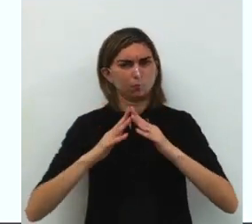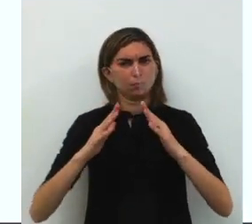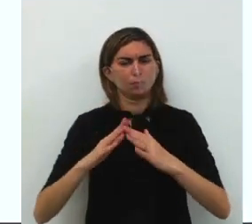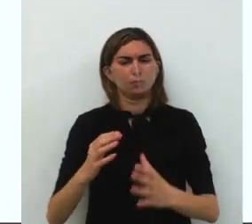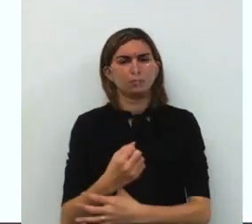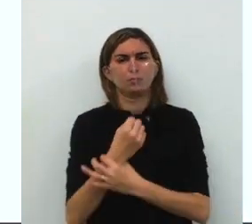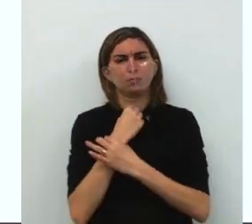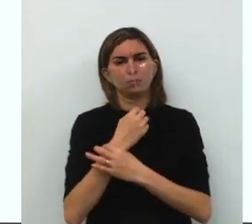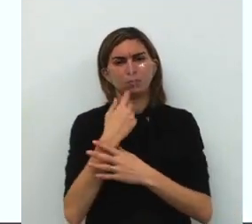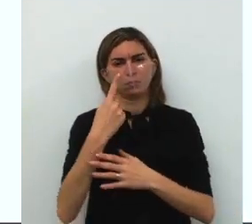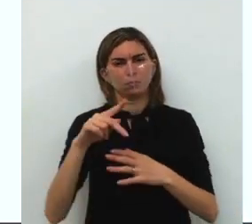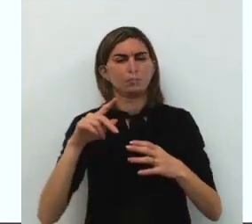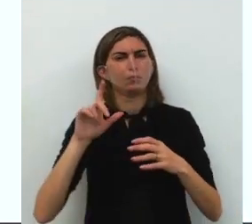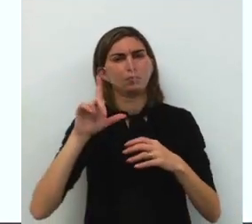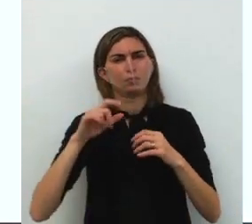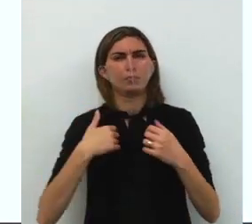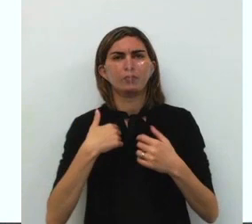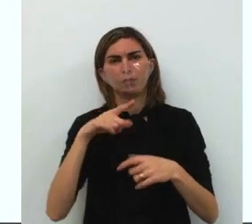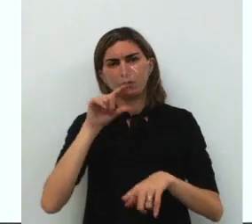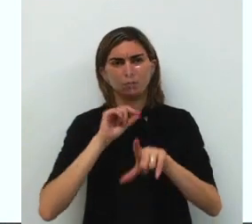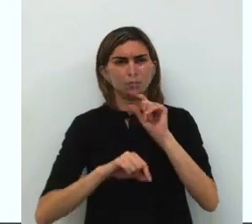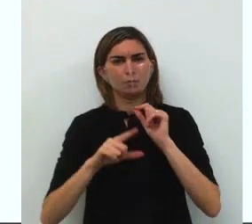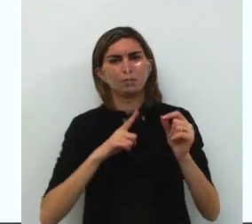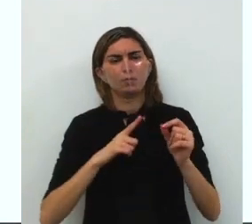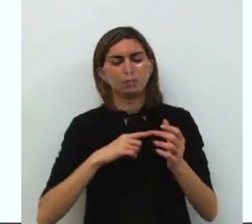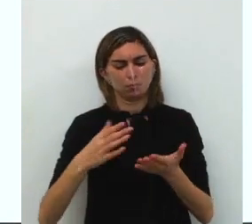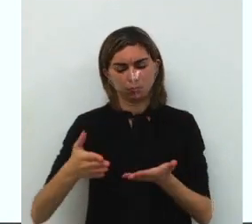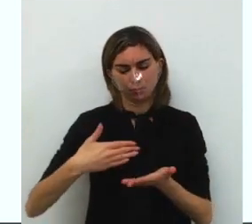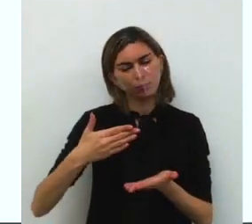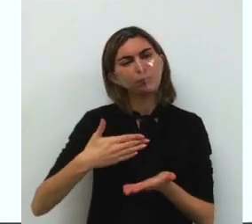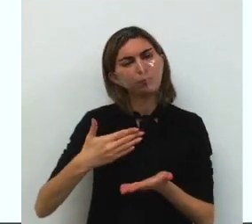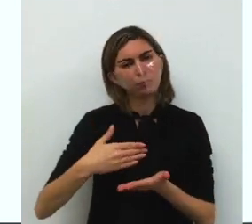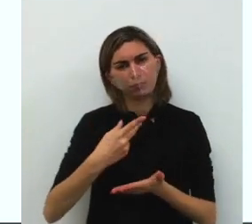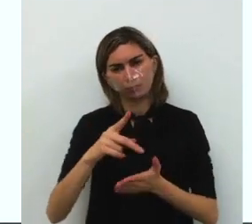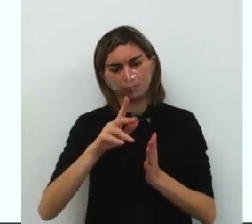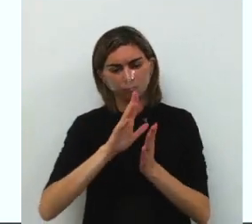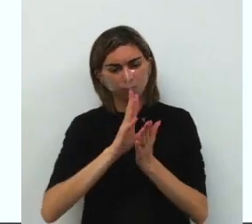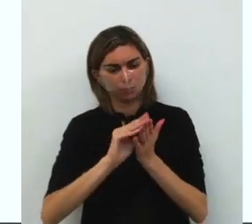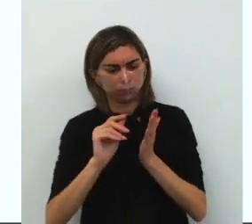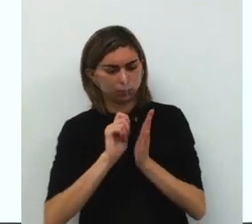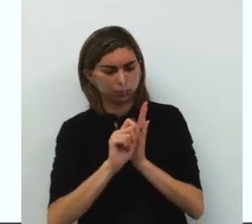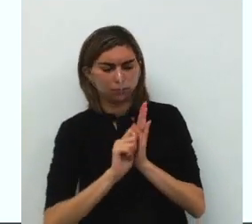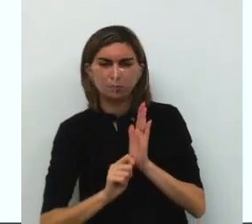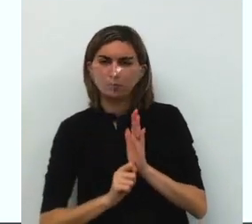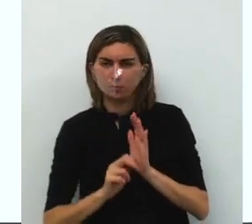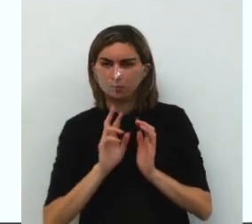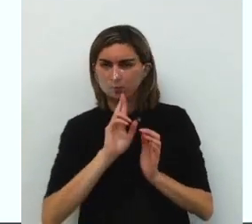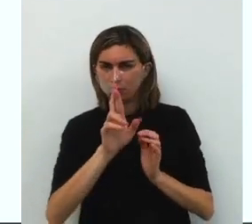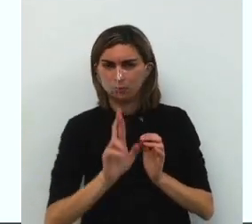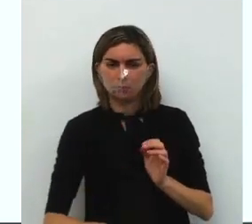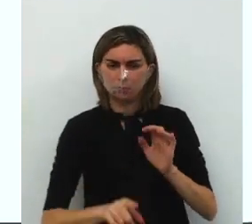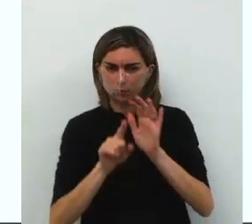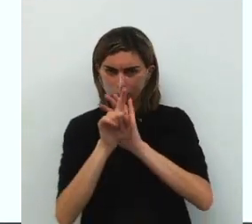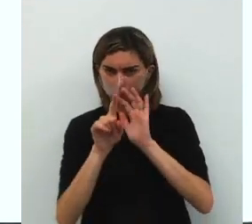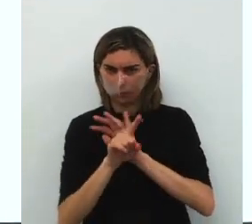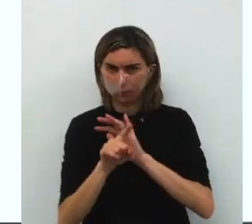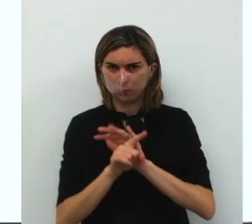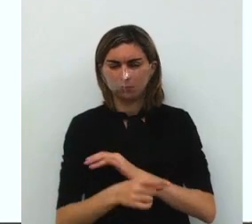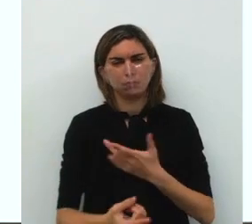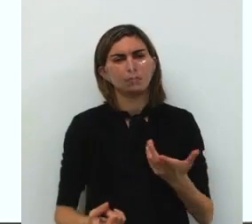na segurança do seu lar. Então, você escolhe, você vai ter um cadernozinho para você copiar as respostas e as